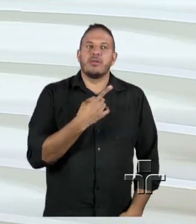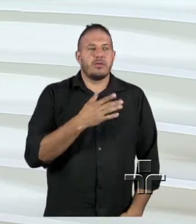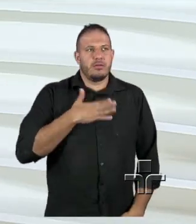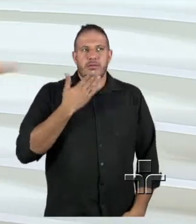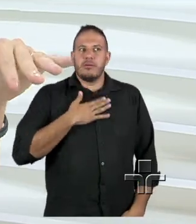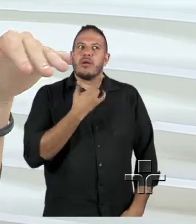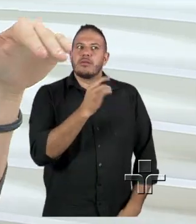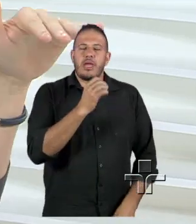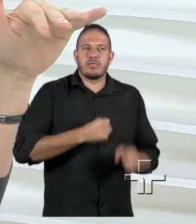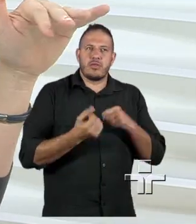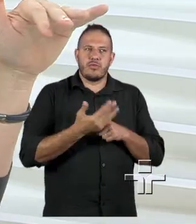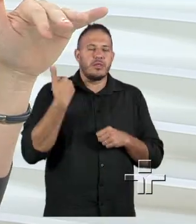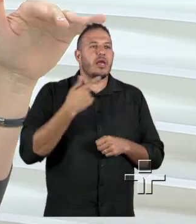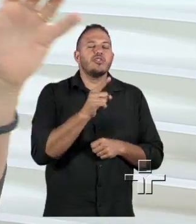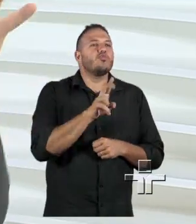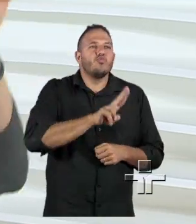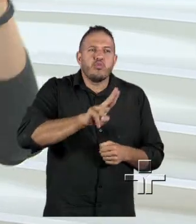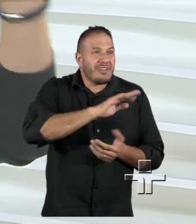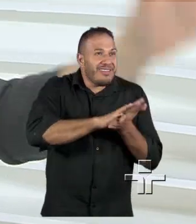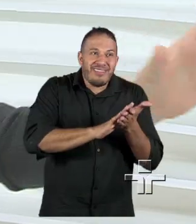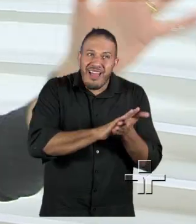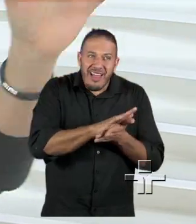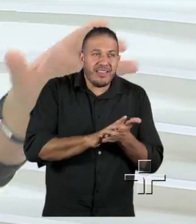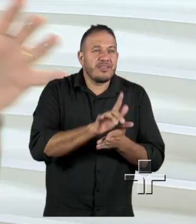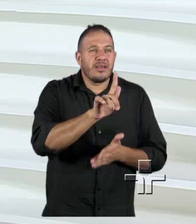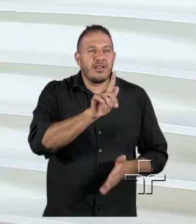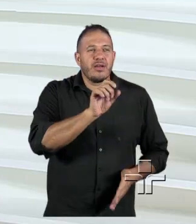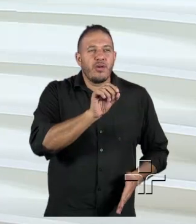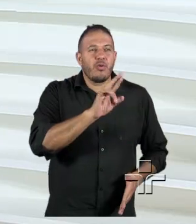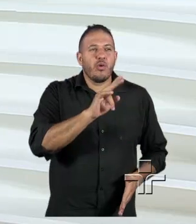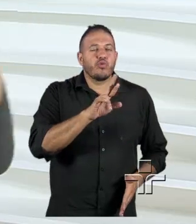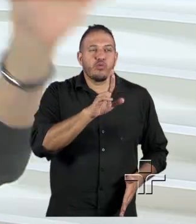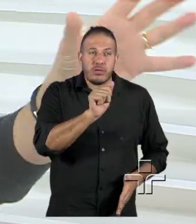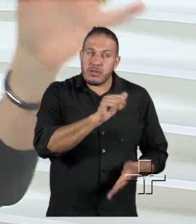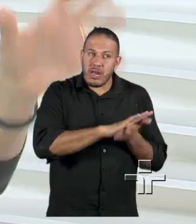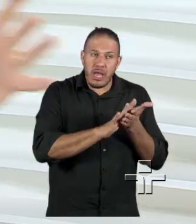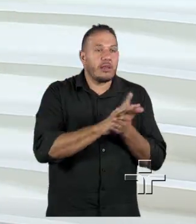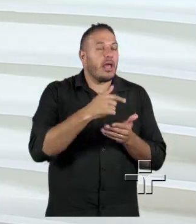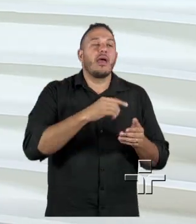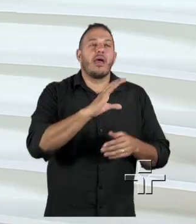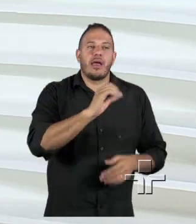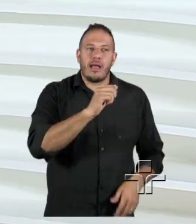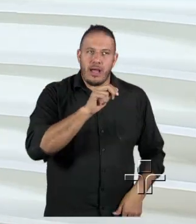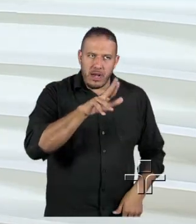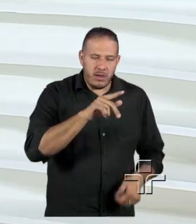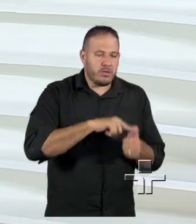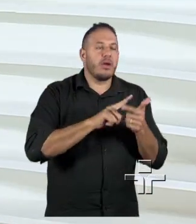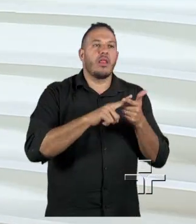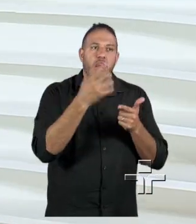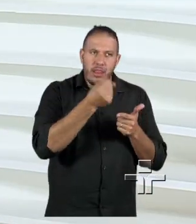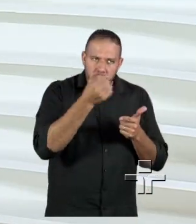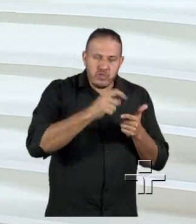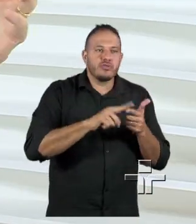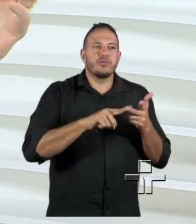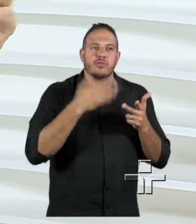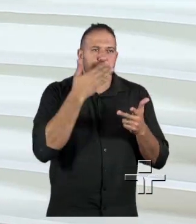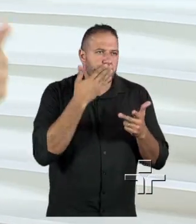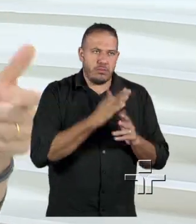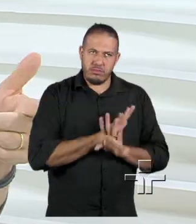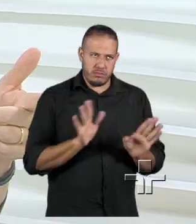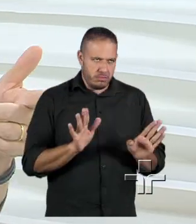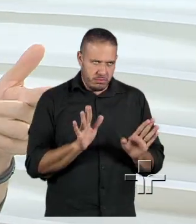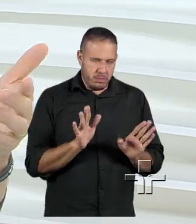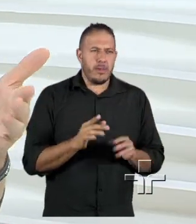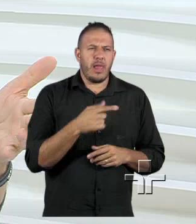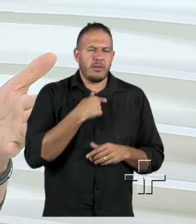nós não usamos nada de gordura no chocolate. No chocolate é cacau, açúcar e leite. Aliás, cacau, leite e açúcar. Né? Eu falei, eu vou